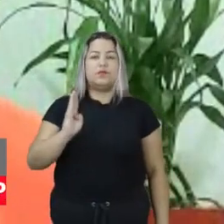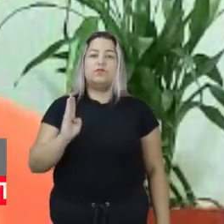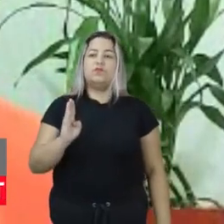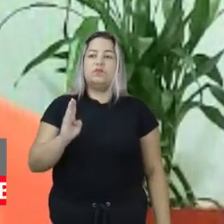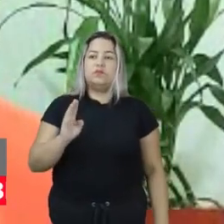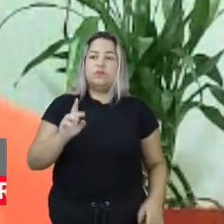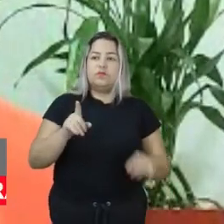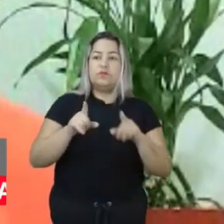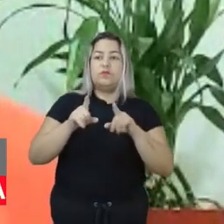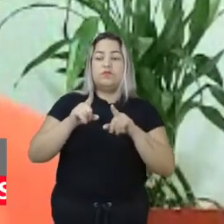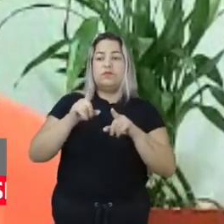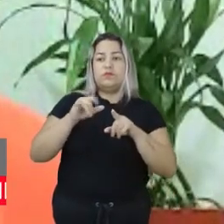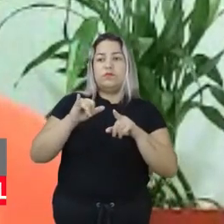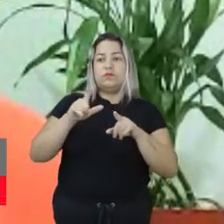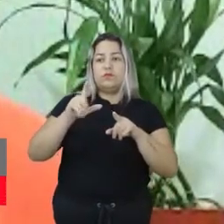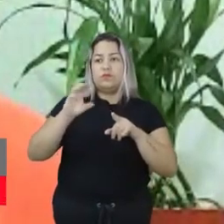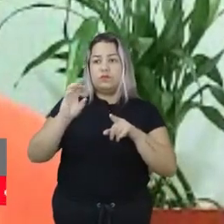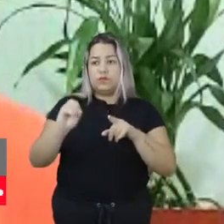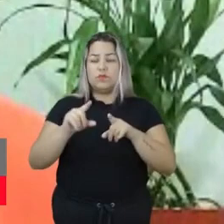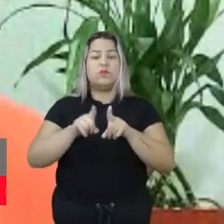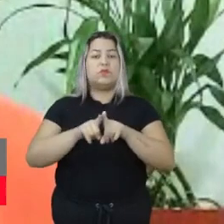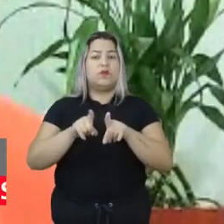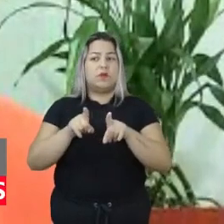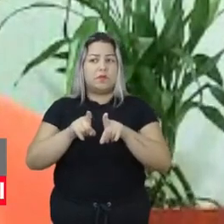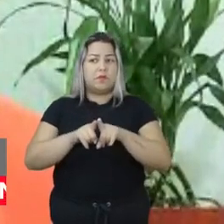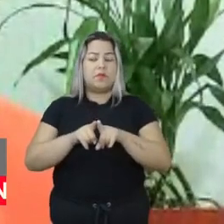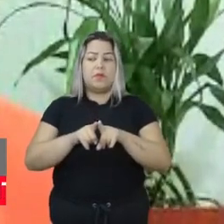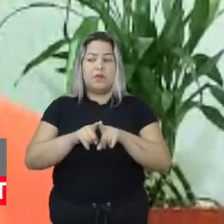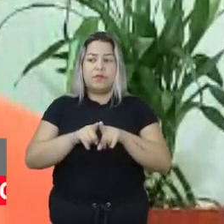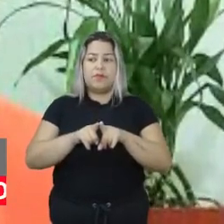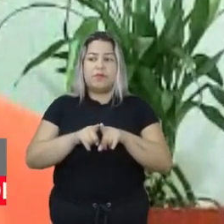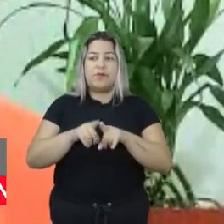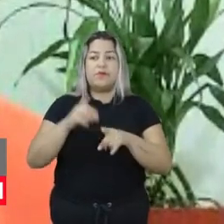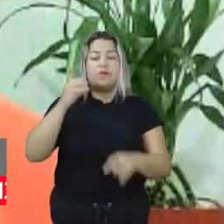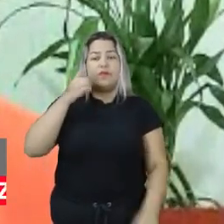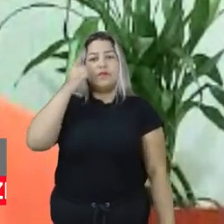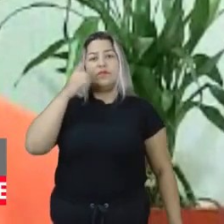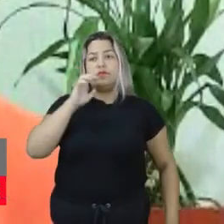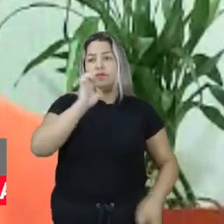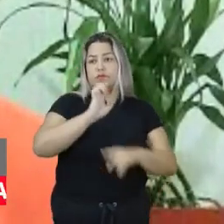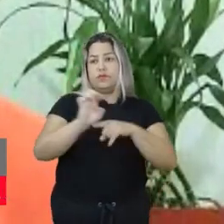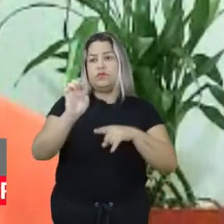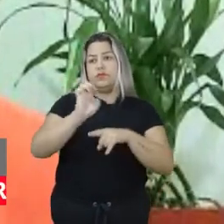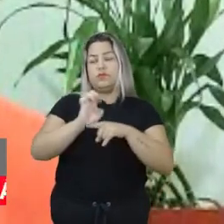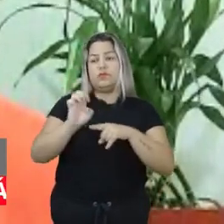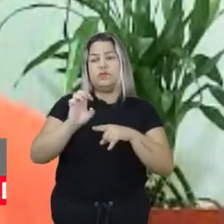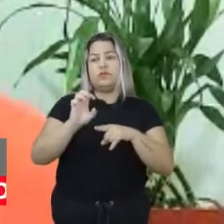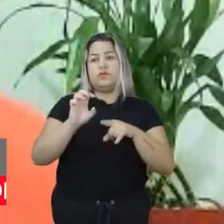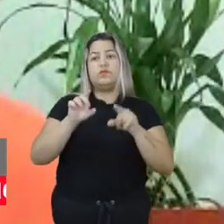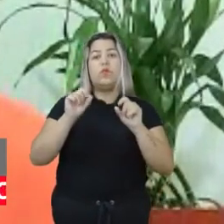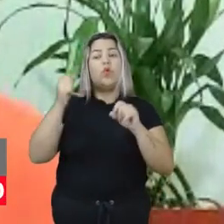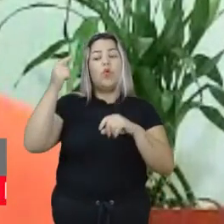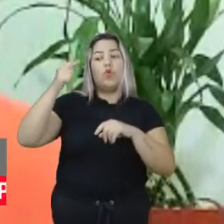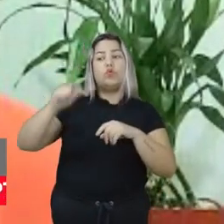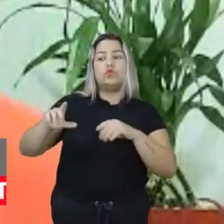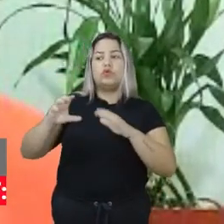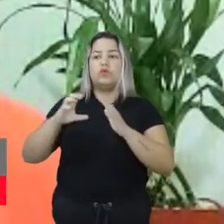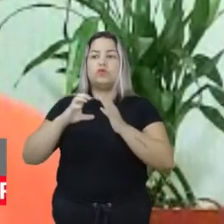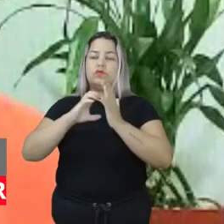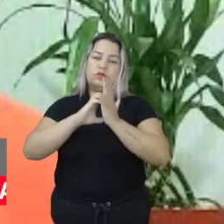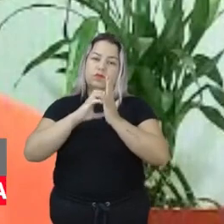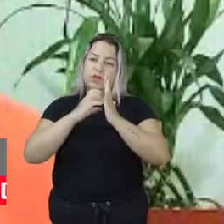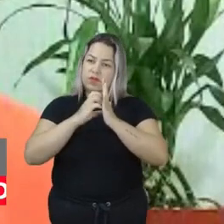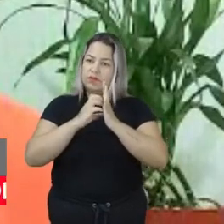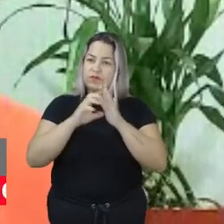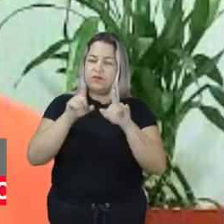deputado federal Luciano Dutti. O PDT tem um candidato também, que é o deputado estadual Goura. Então, os outros partidos,